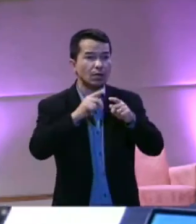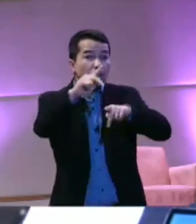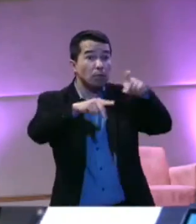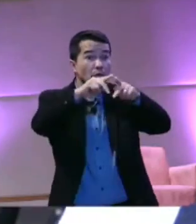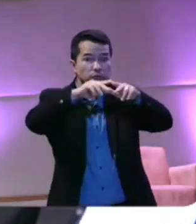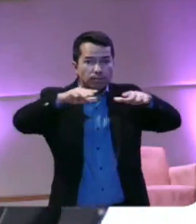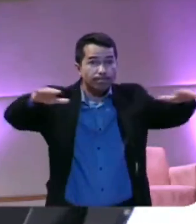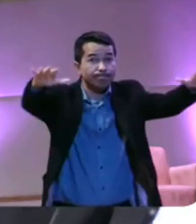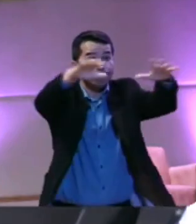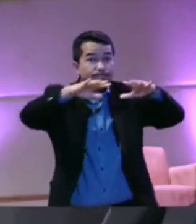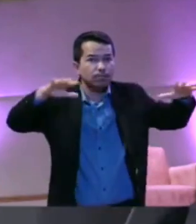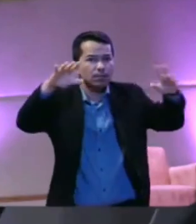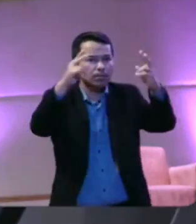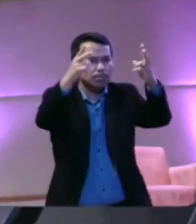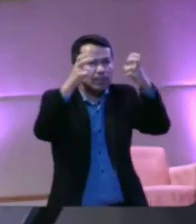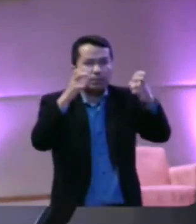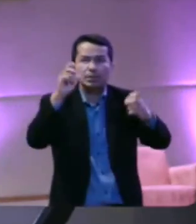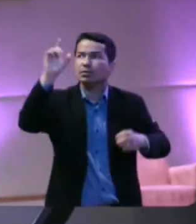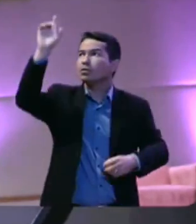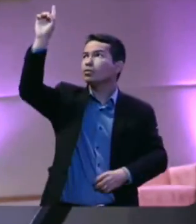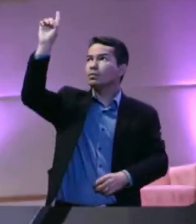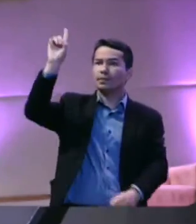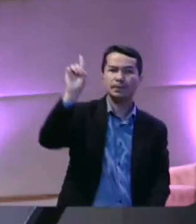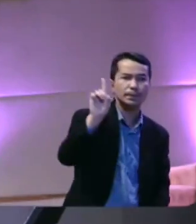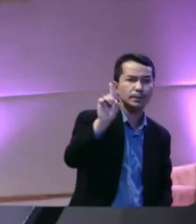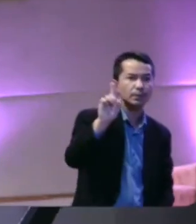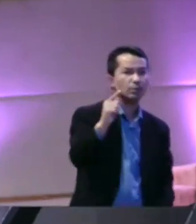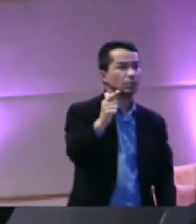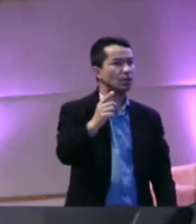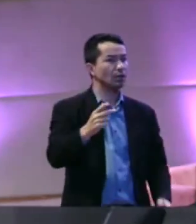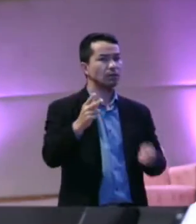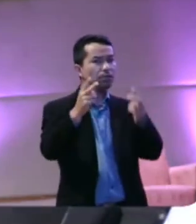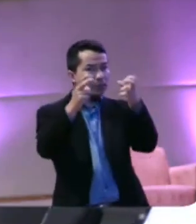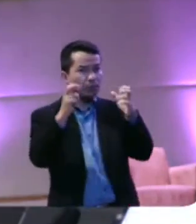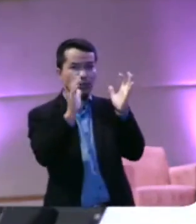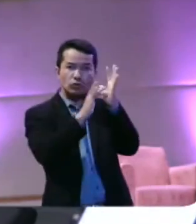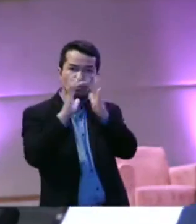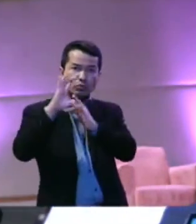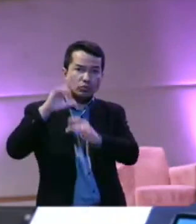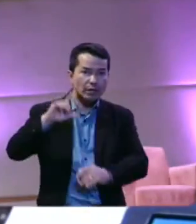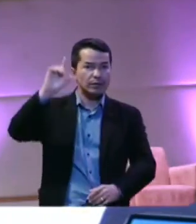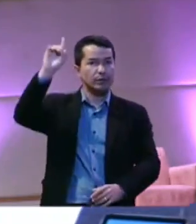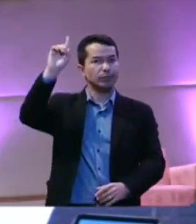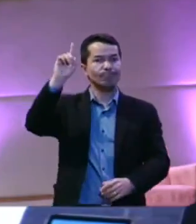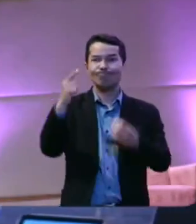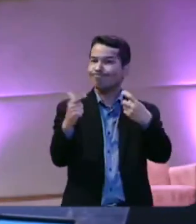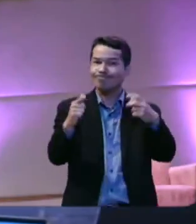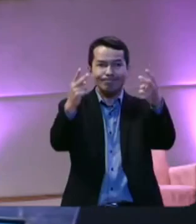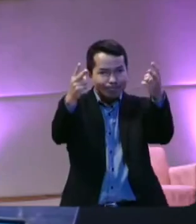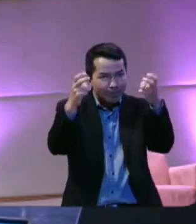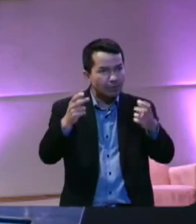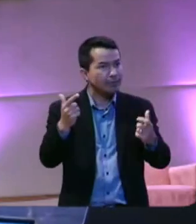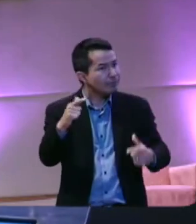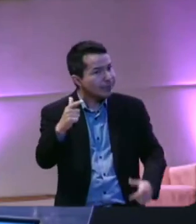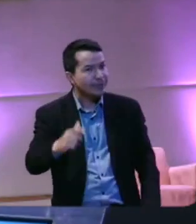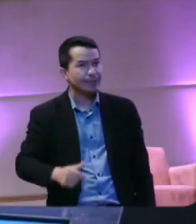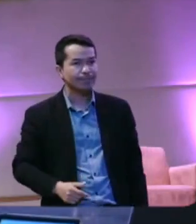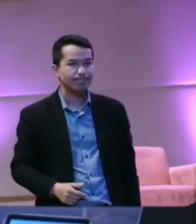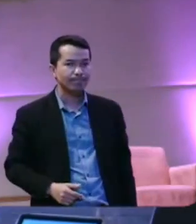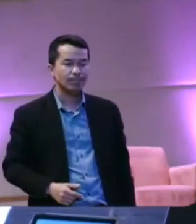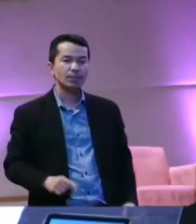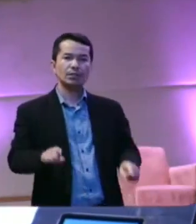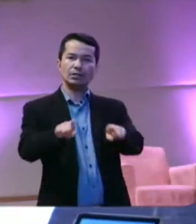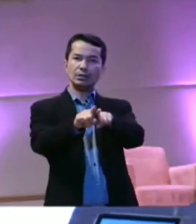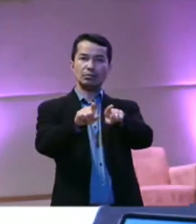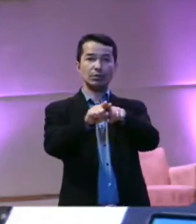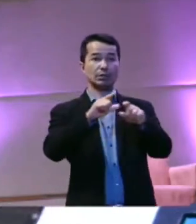com a sua chegada, o reino que ele estava estabelecendo ali com os seus ensinamentos e as suas palavras.